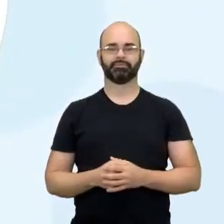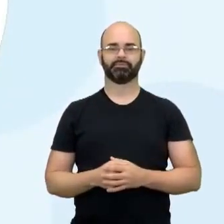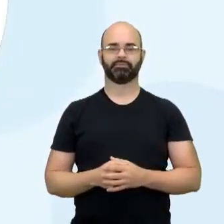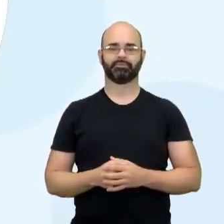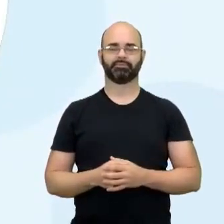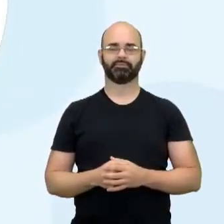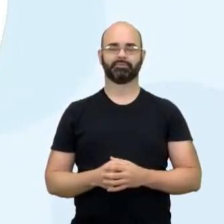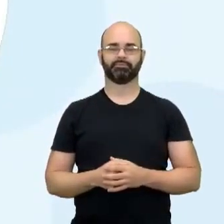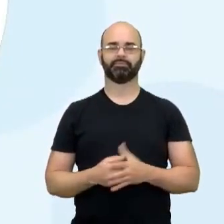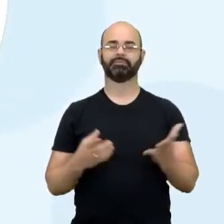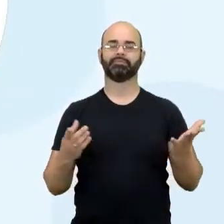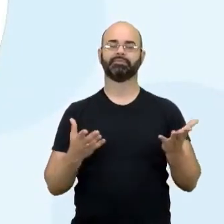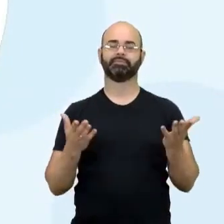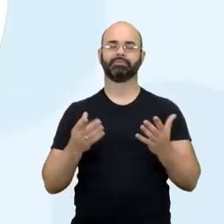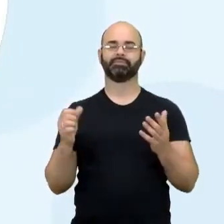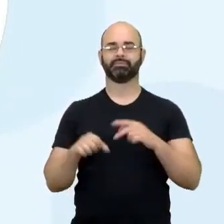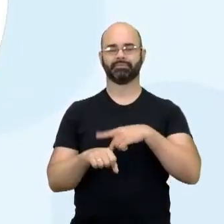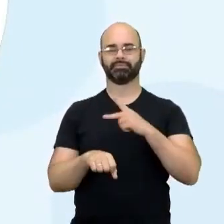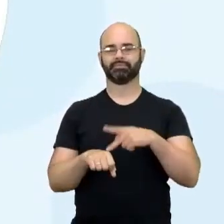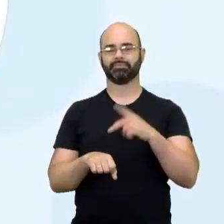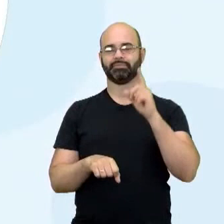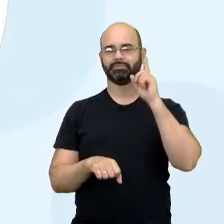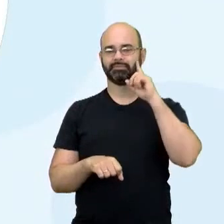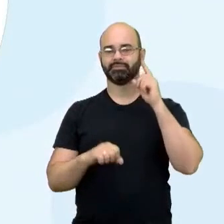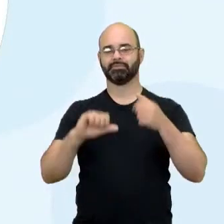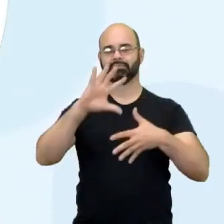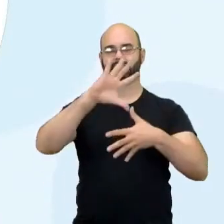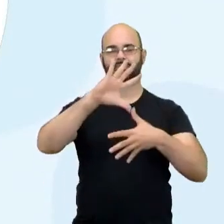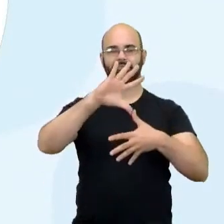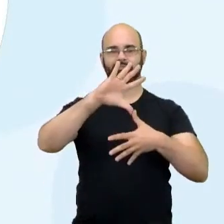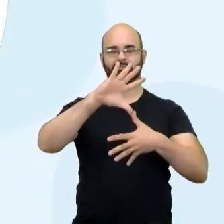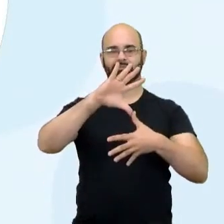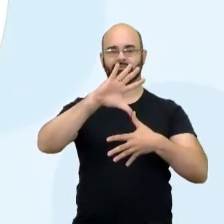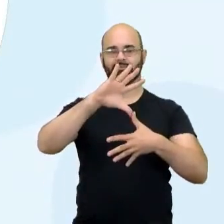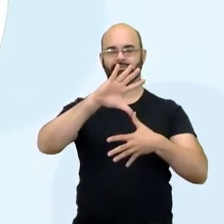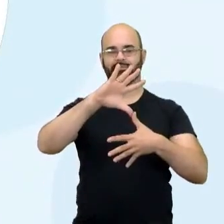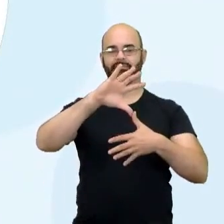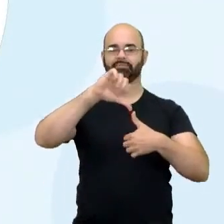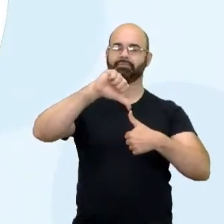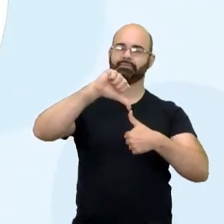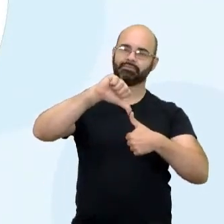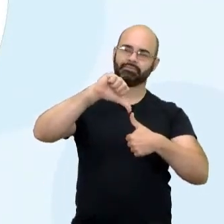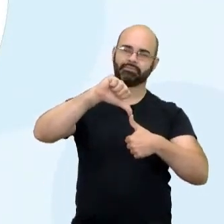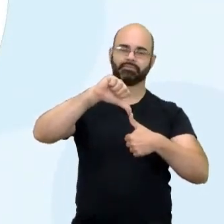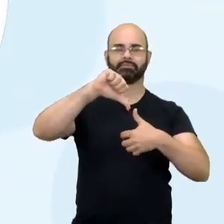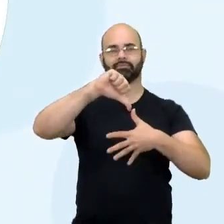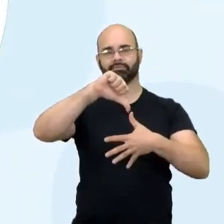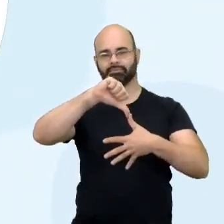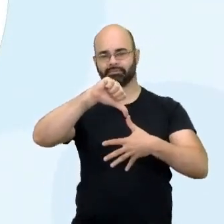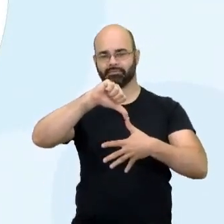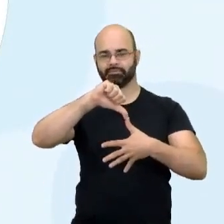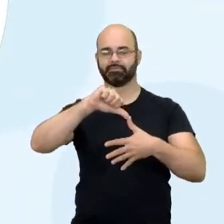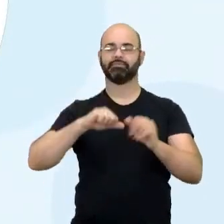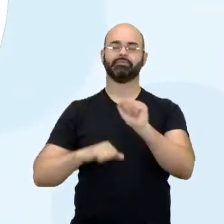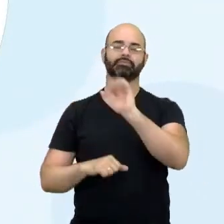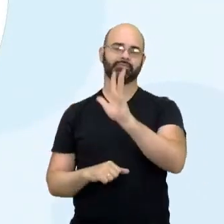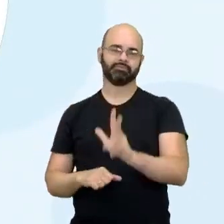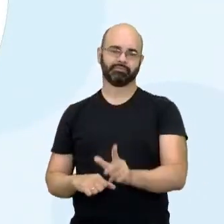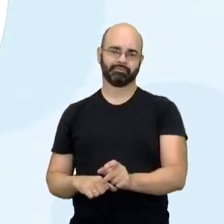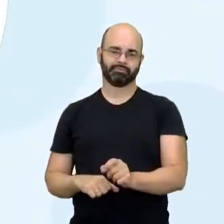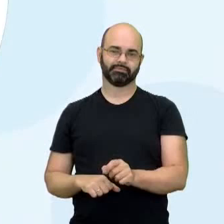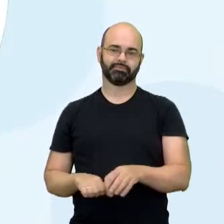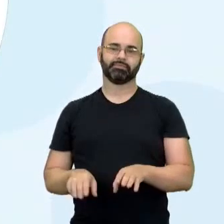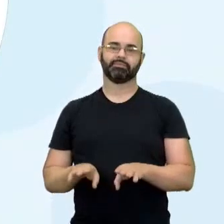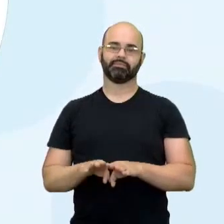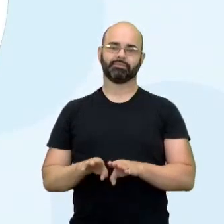claramente países aí da América do Sul, países da América Central, não é, no geral, e países do continente africano, né, com